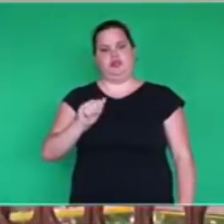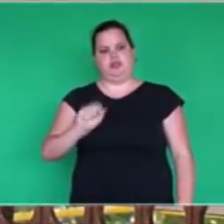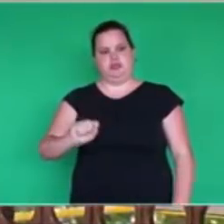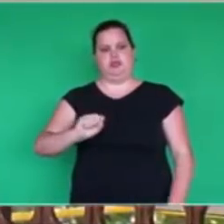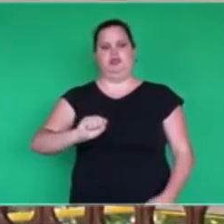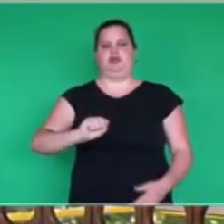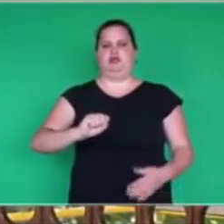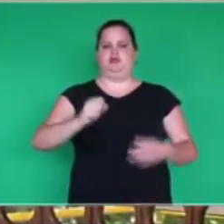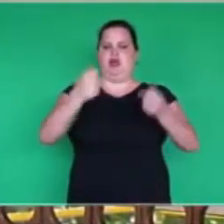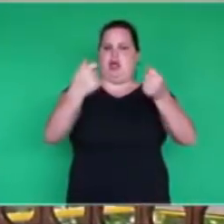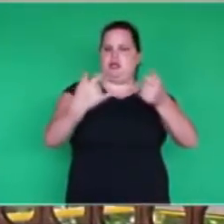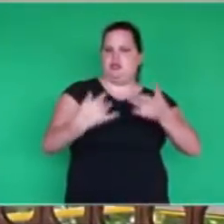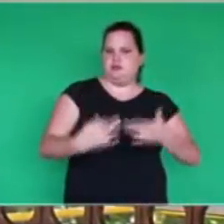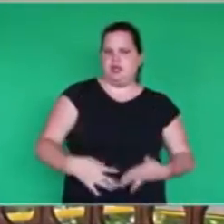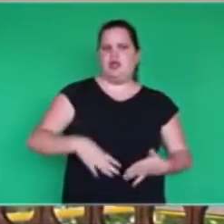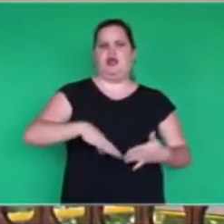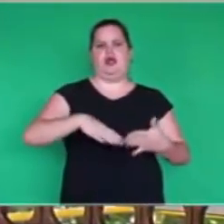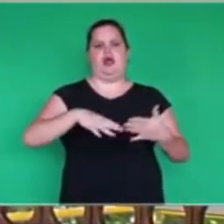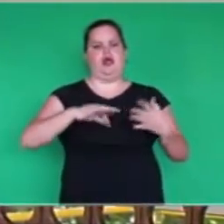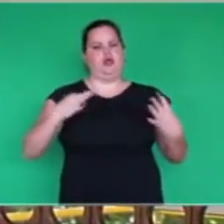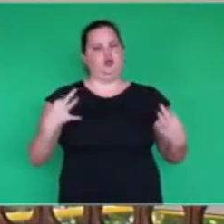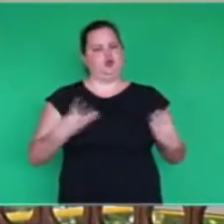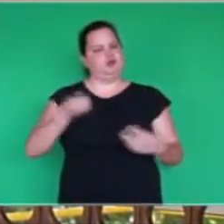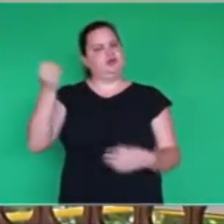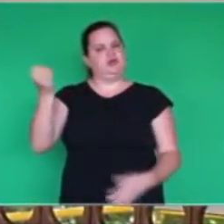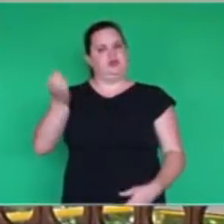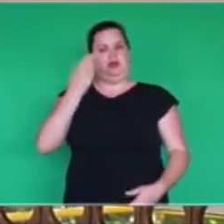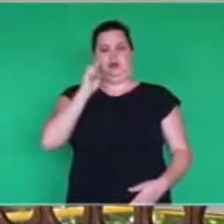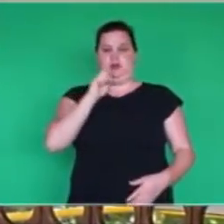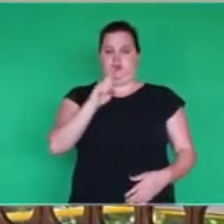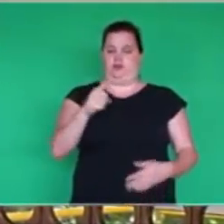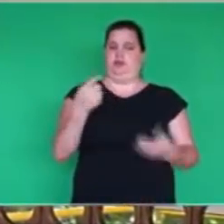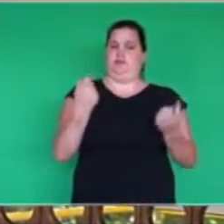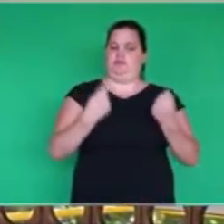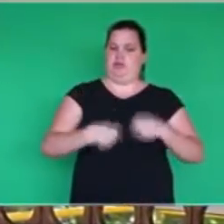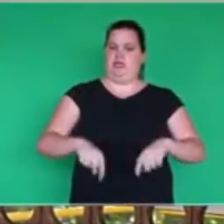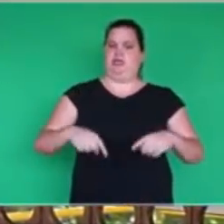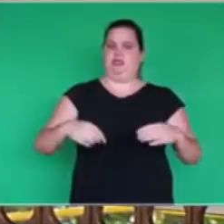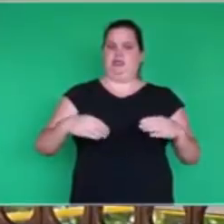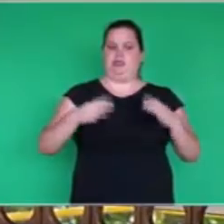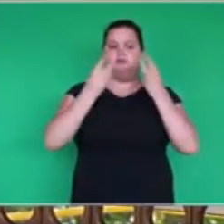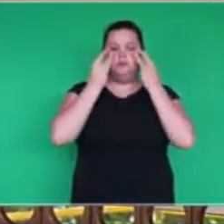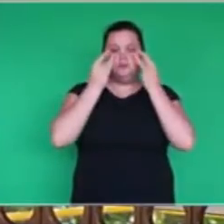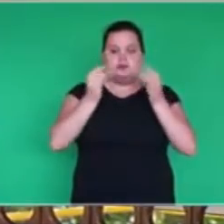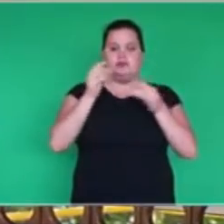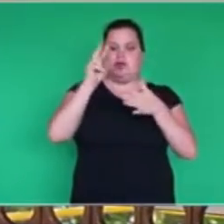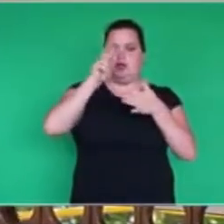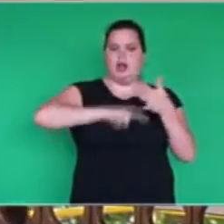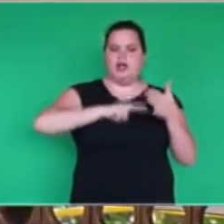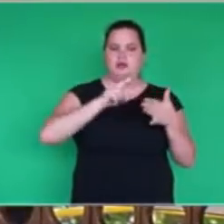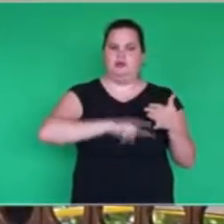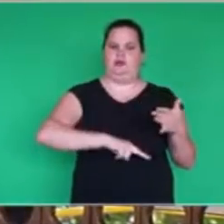mistério. E os irmãos vão acompanhar a leitura que será feita